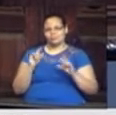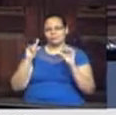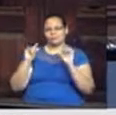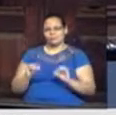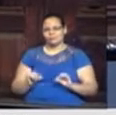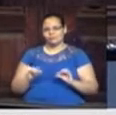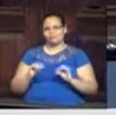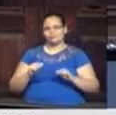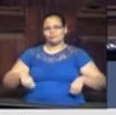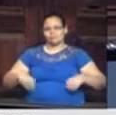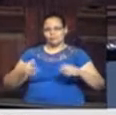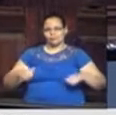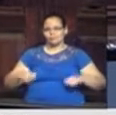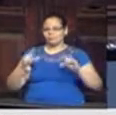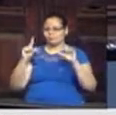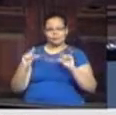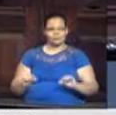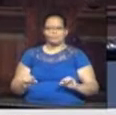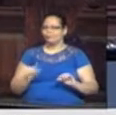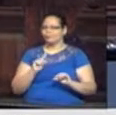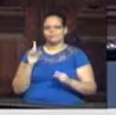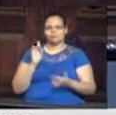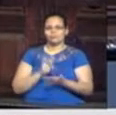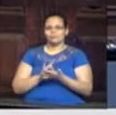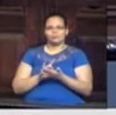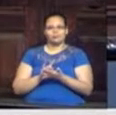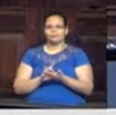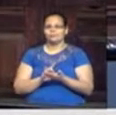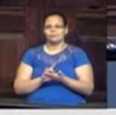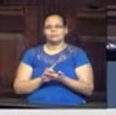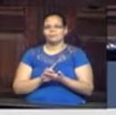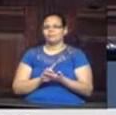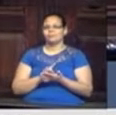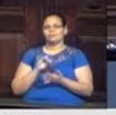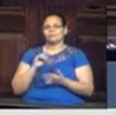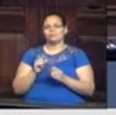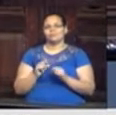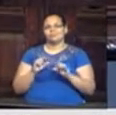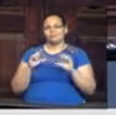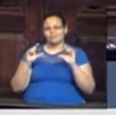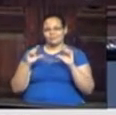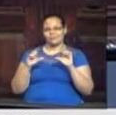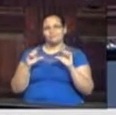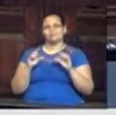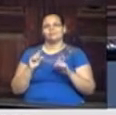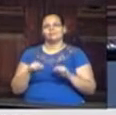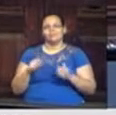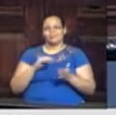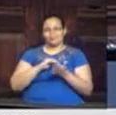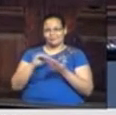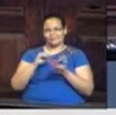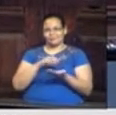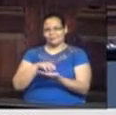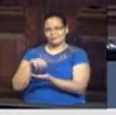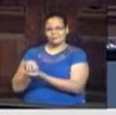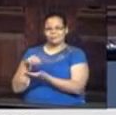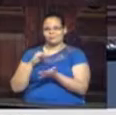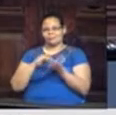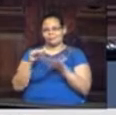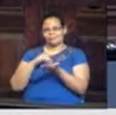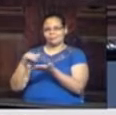as despesas, mas, na verdade, vem descaradamente aumentando o número de secretarias